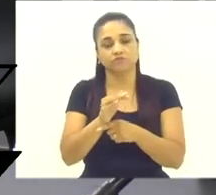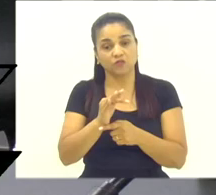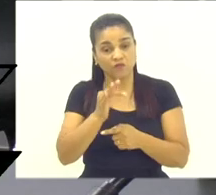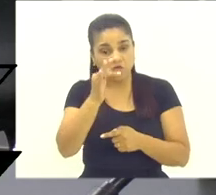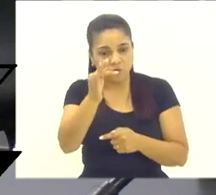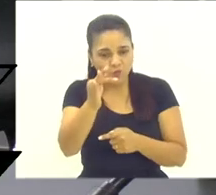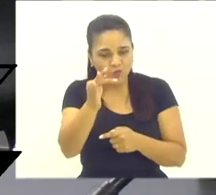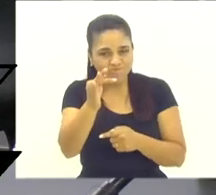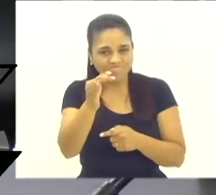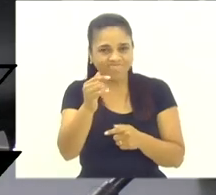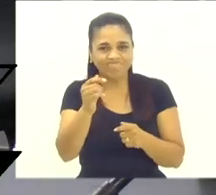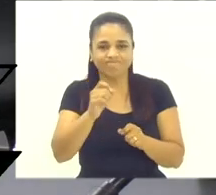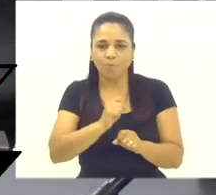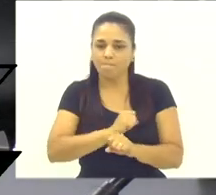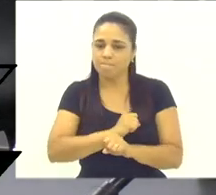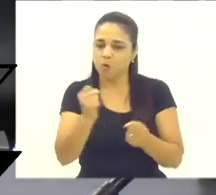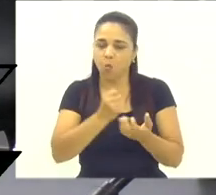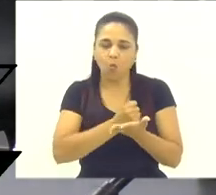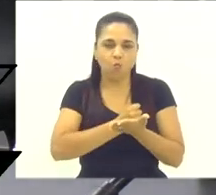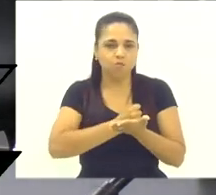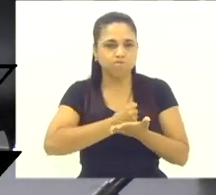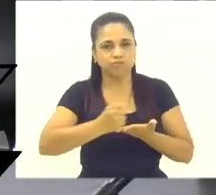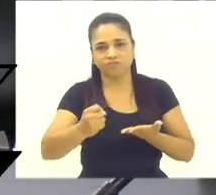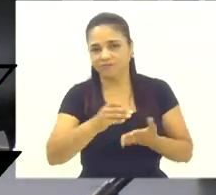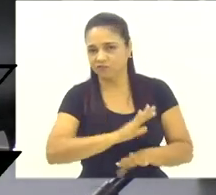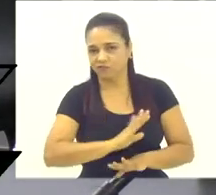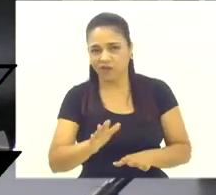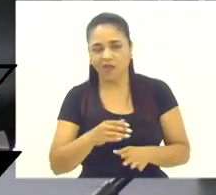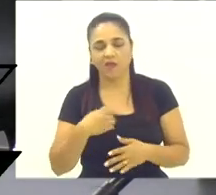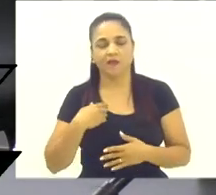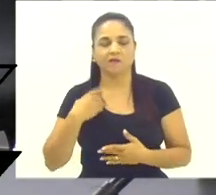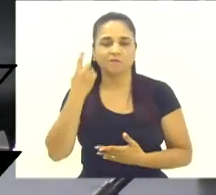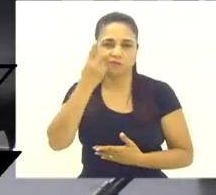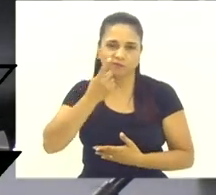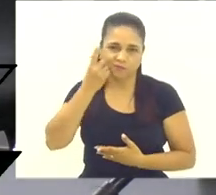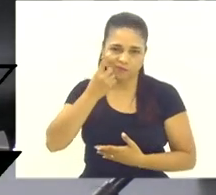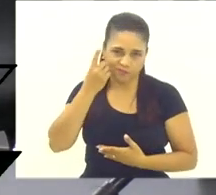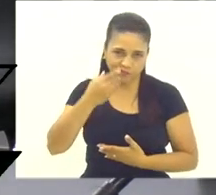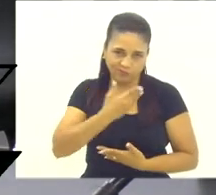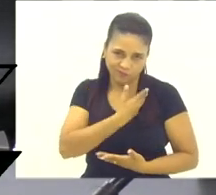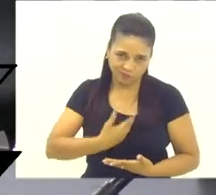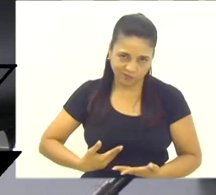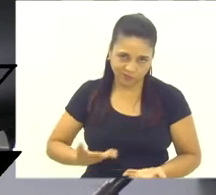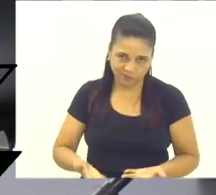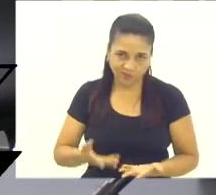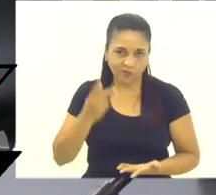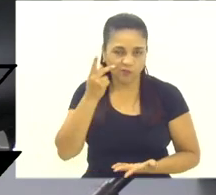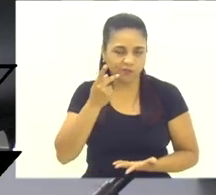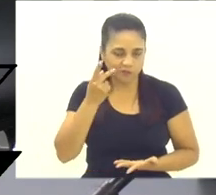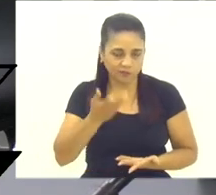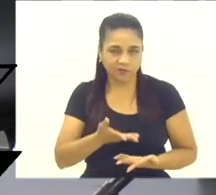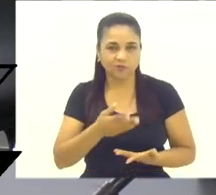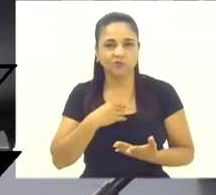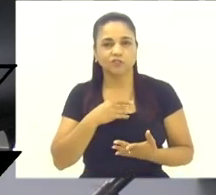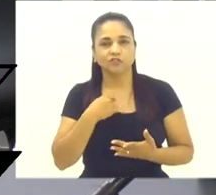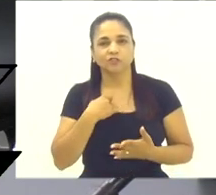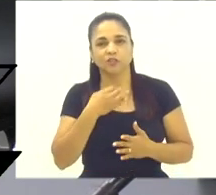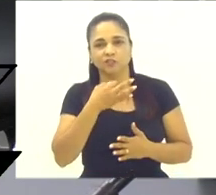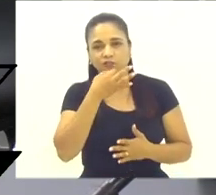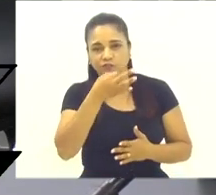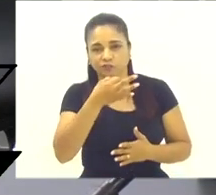muito nefasta para parlamentares né então tem algumas dicas como você ter